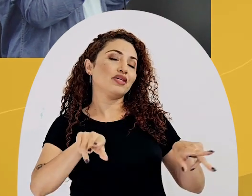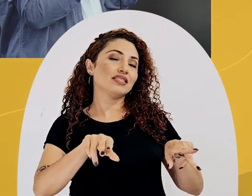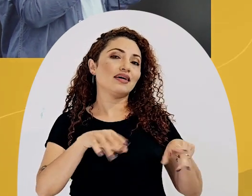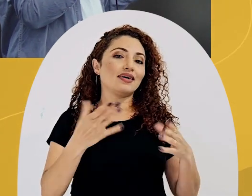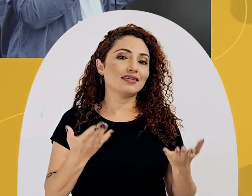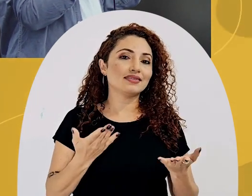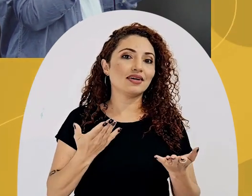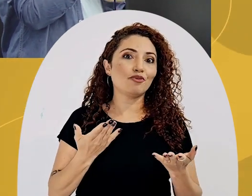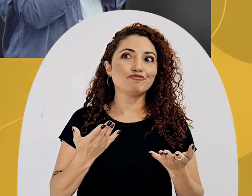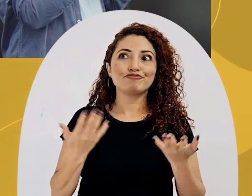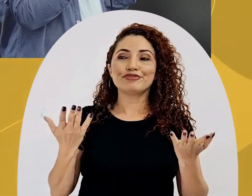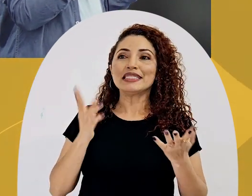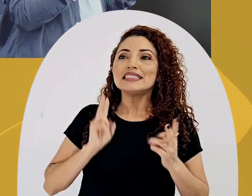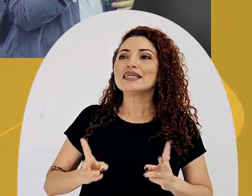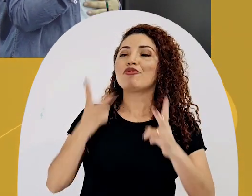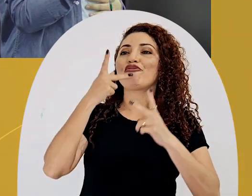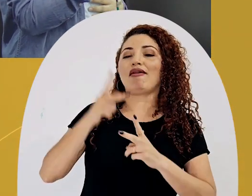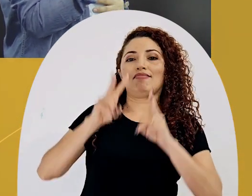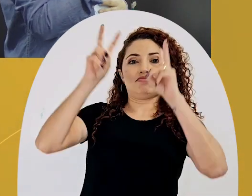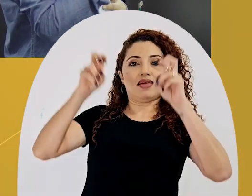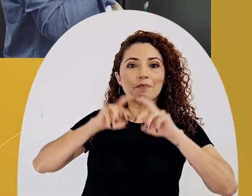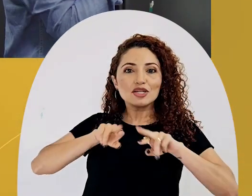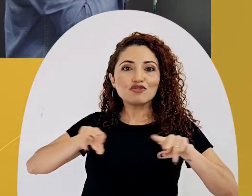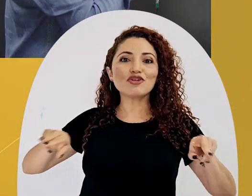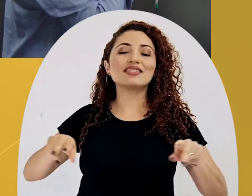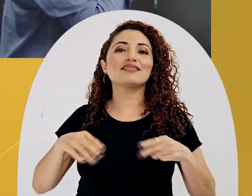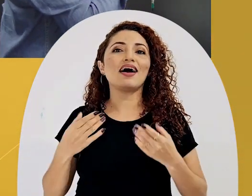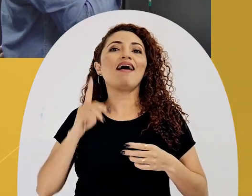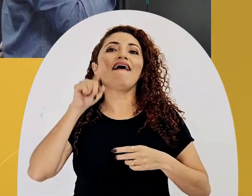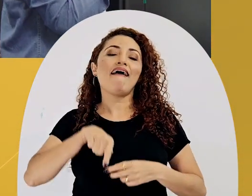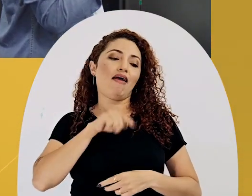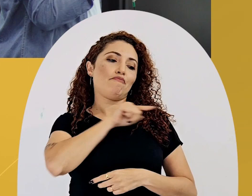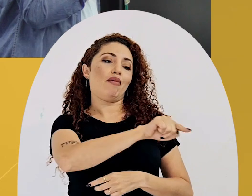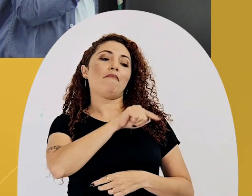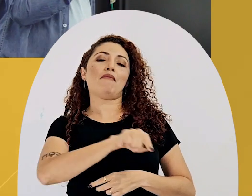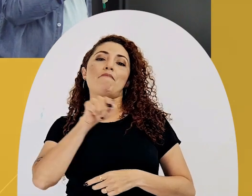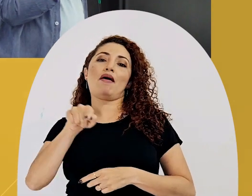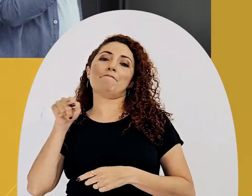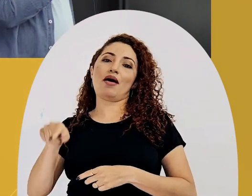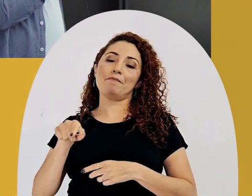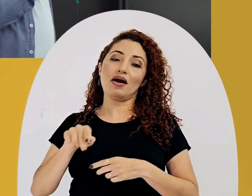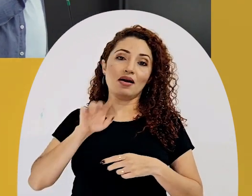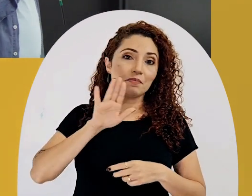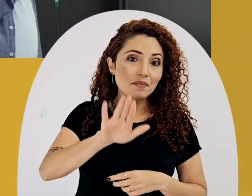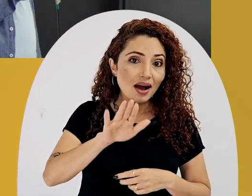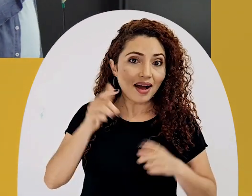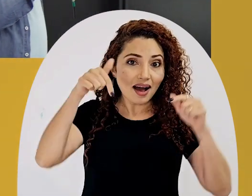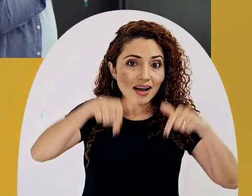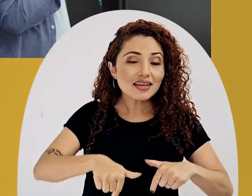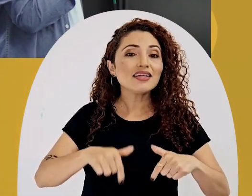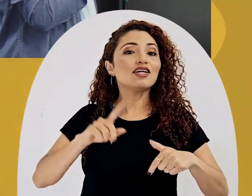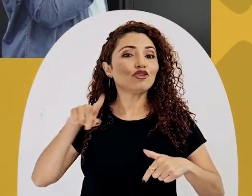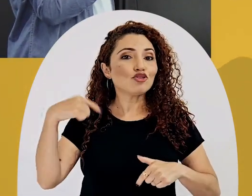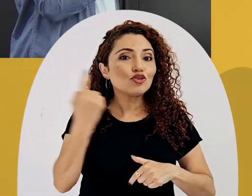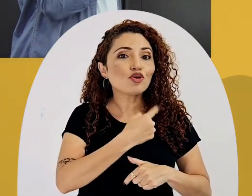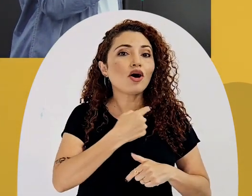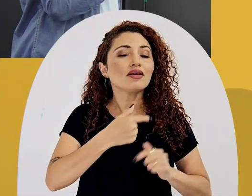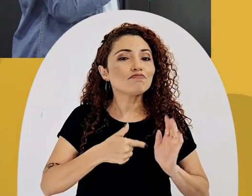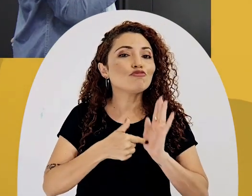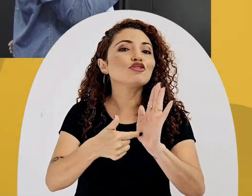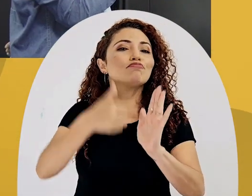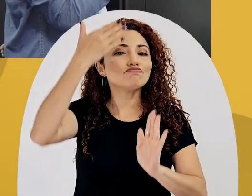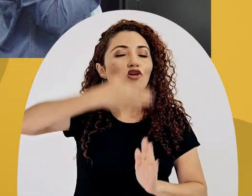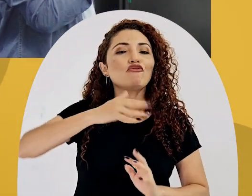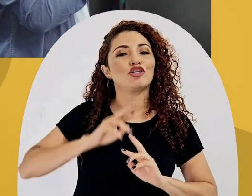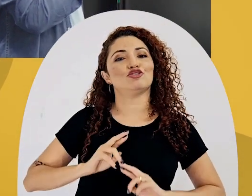que somente essas pessoas também devam falar sobre esse assunto, né? Então, aqui a gente está para propor o diferente, né? Então,